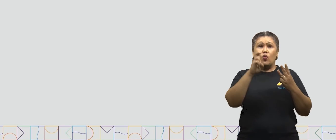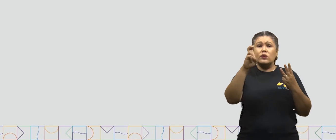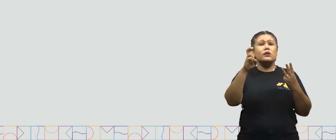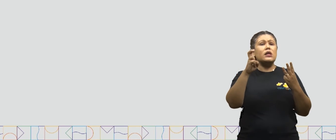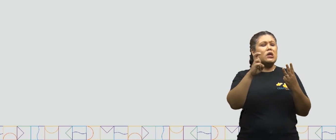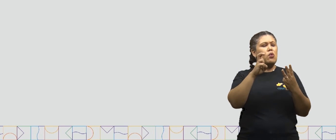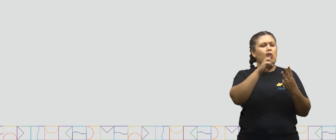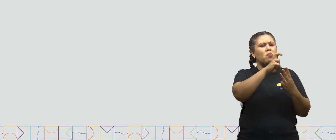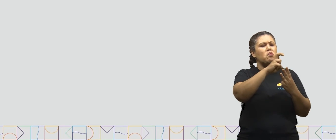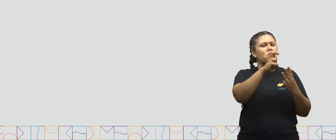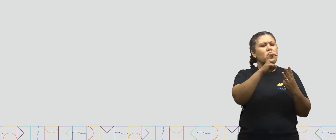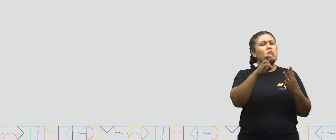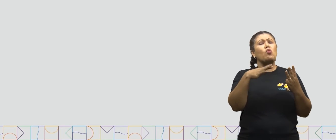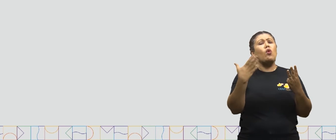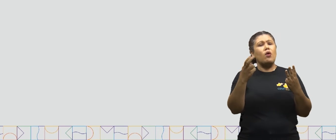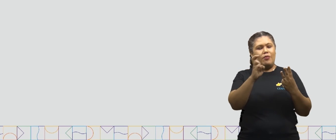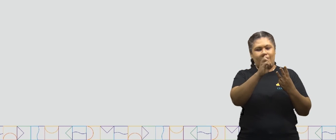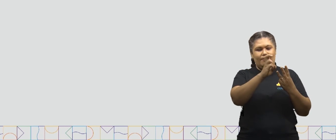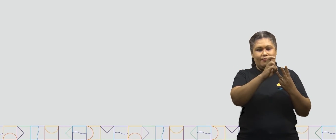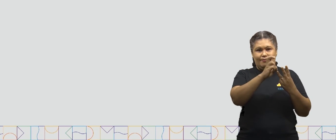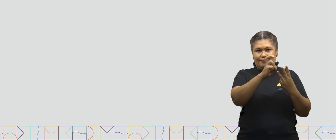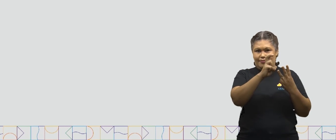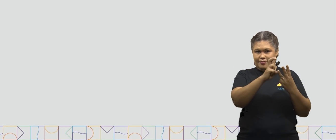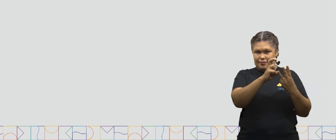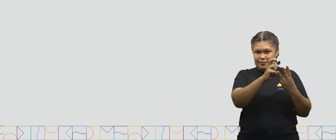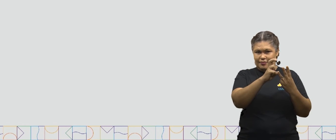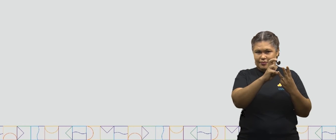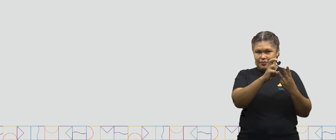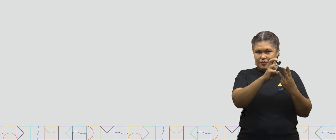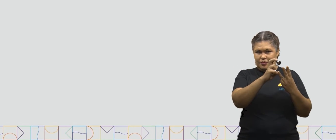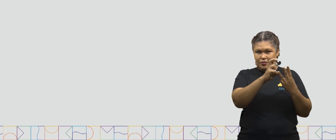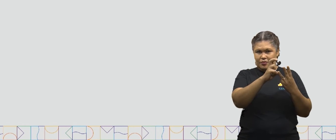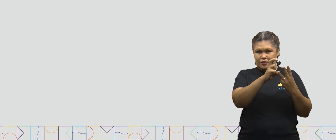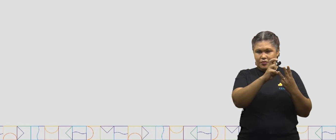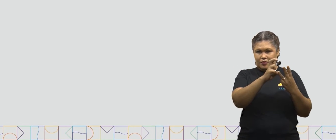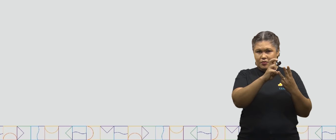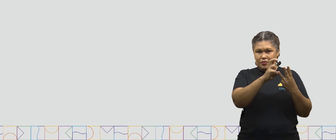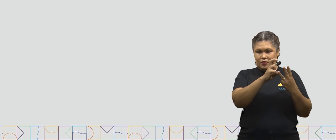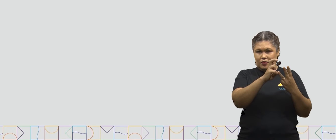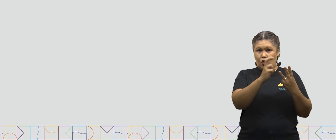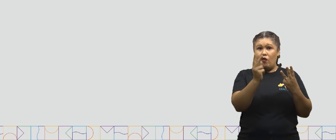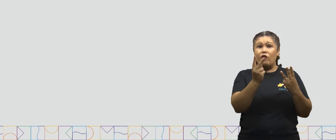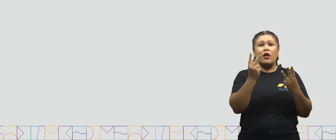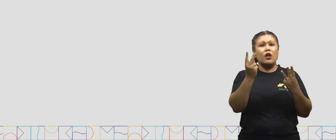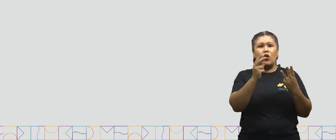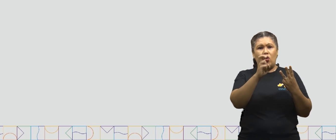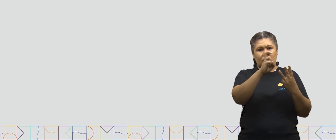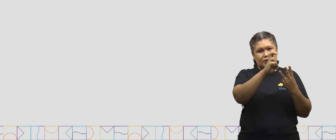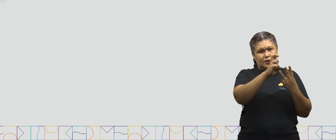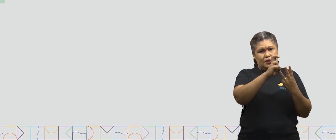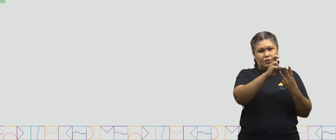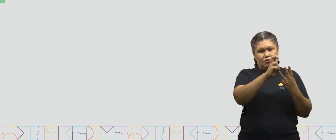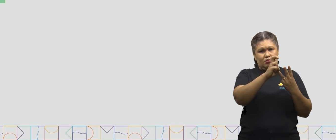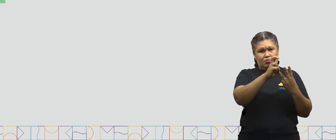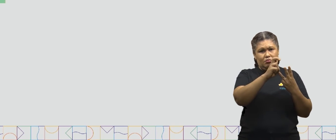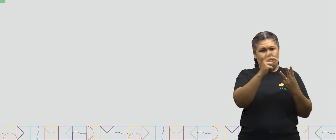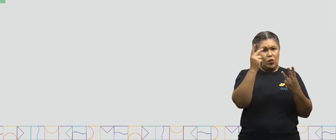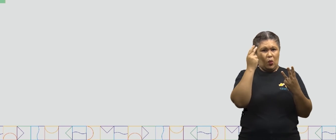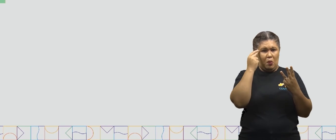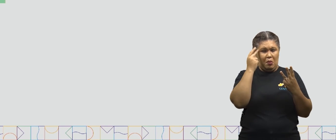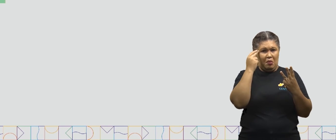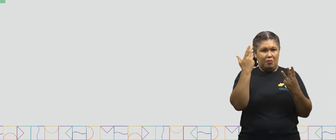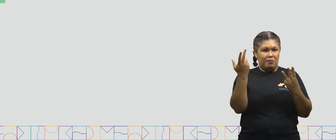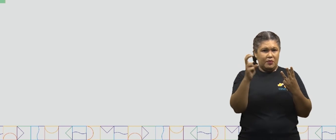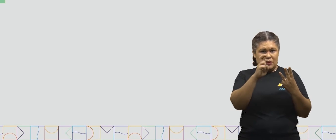5 está posicionado na casa da unidade, ele tem o valor de